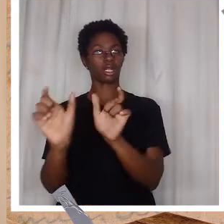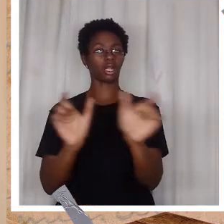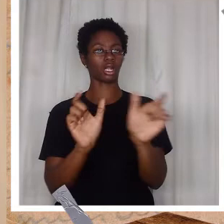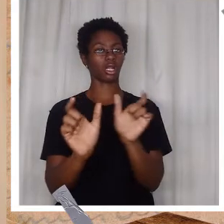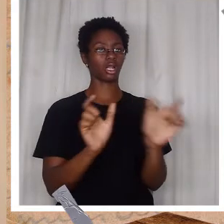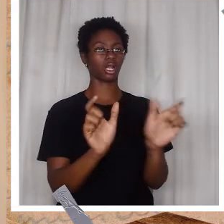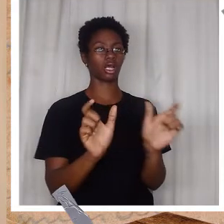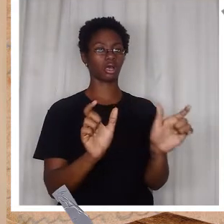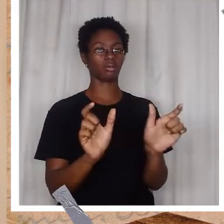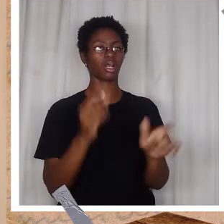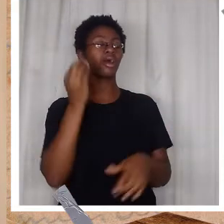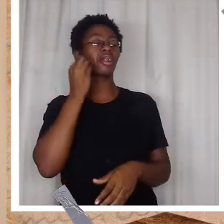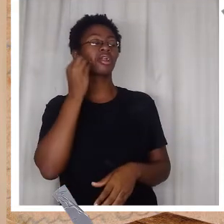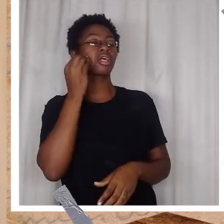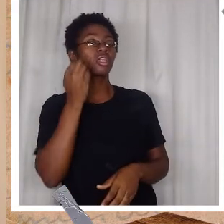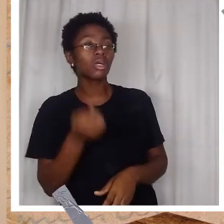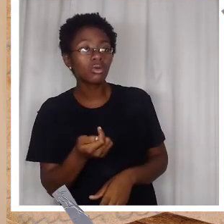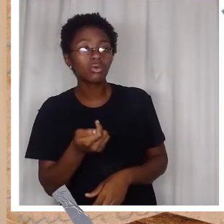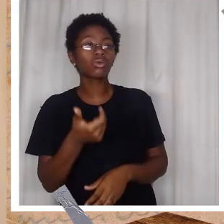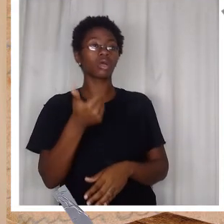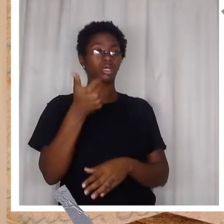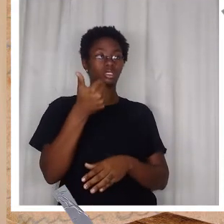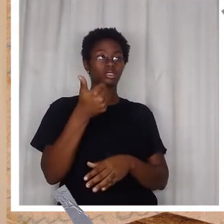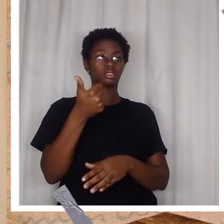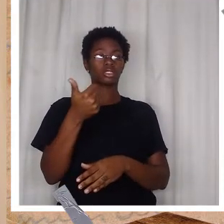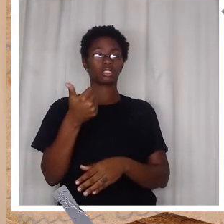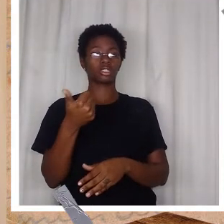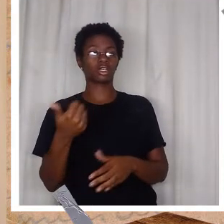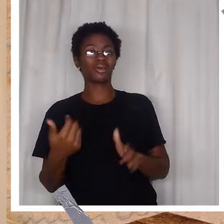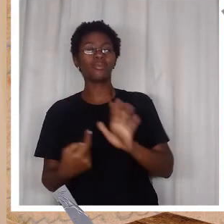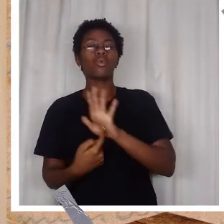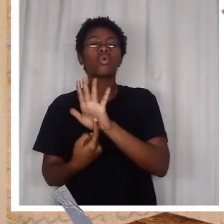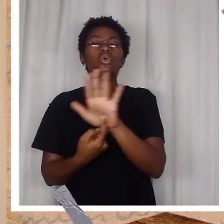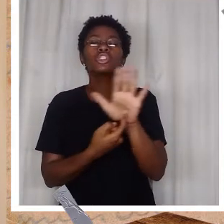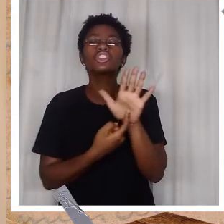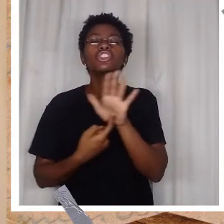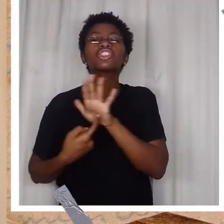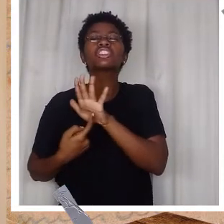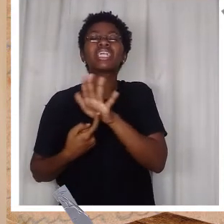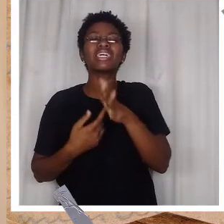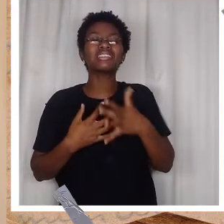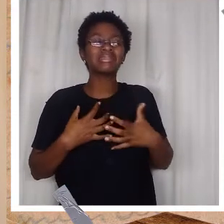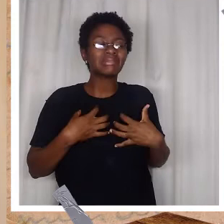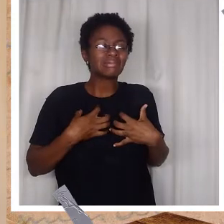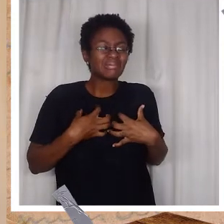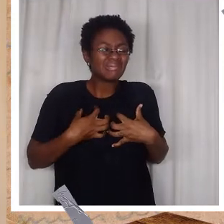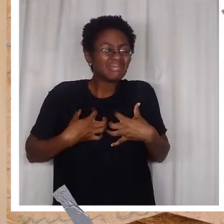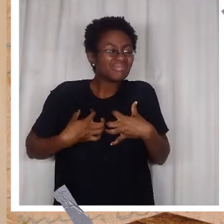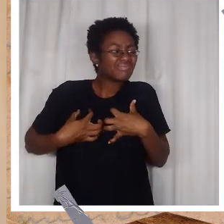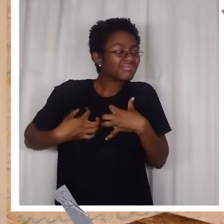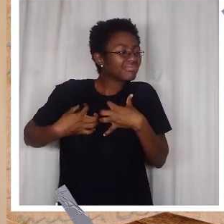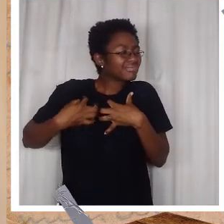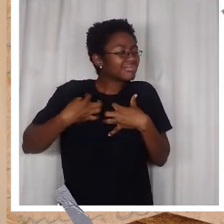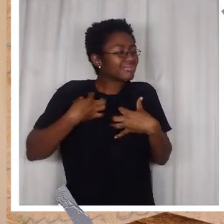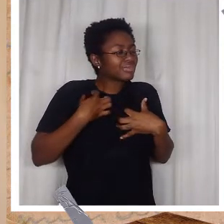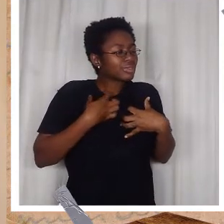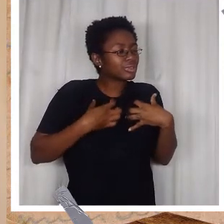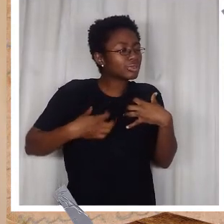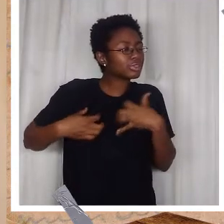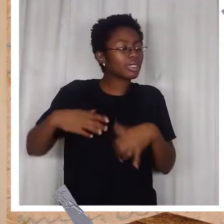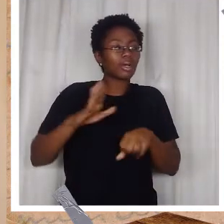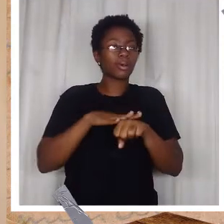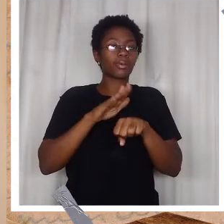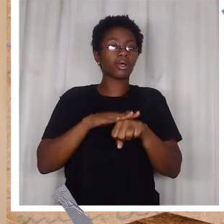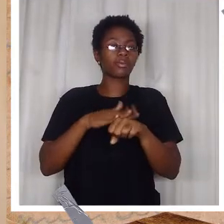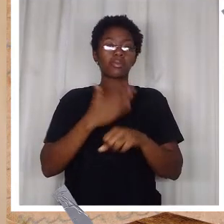quase que como imprimir o cheiro, o mal-estar perante um mundo que as